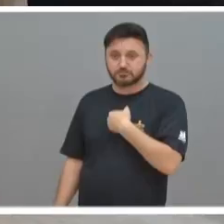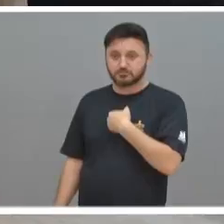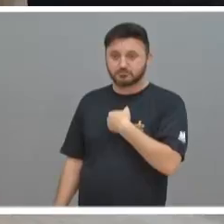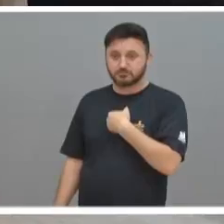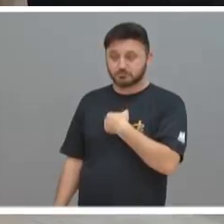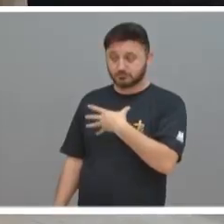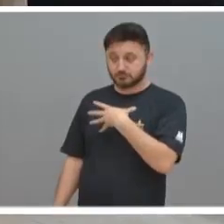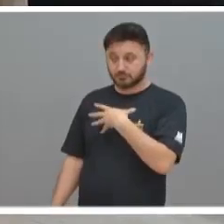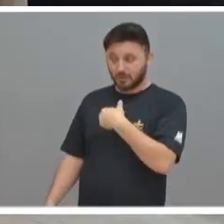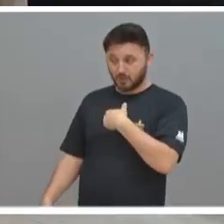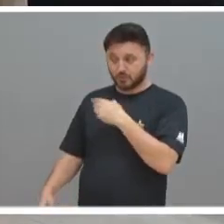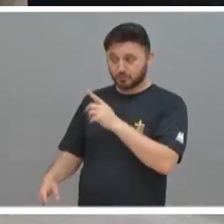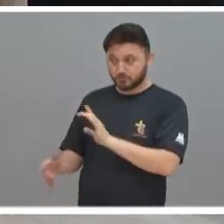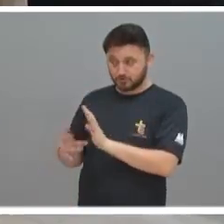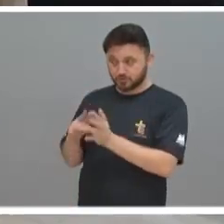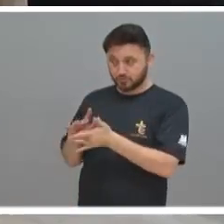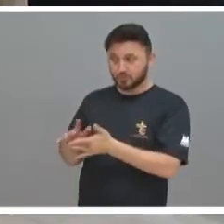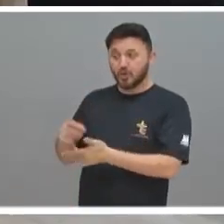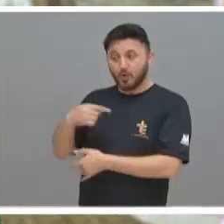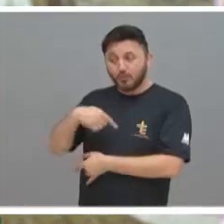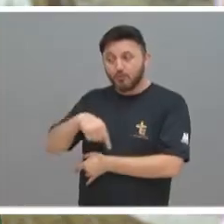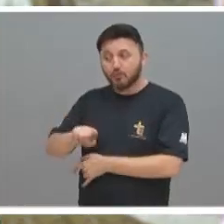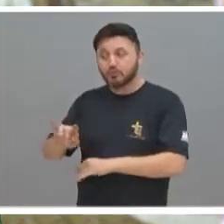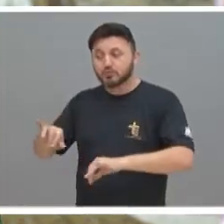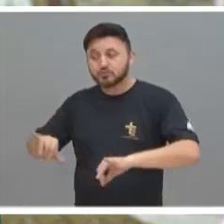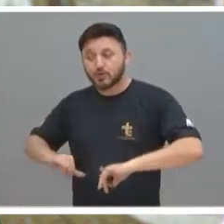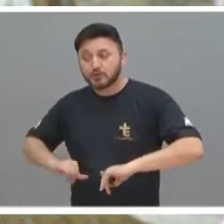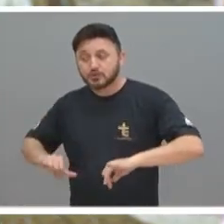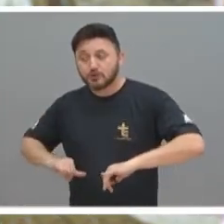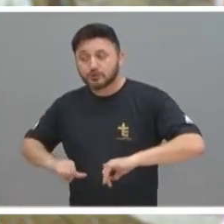o Filho do Homem, vai sofrer.